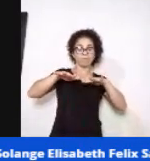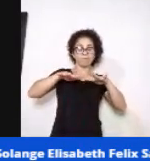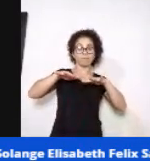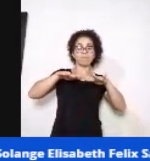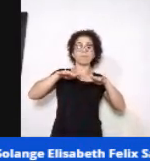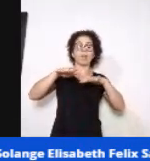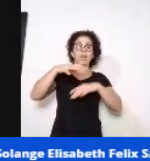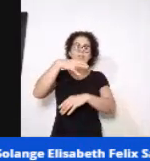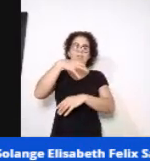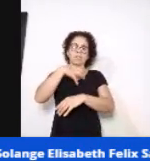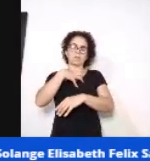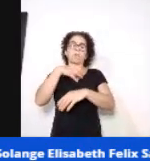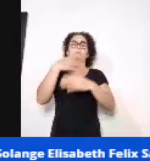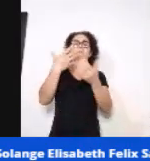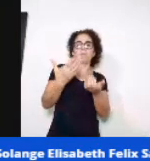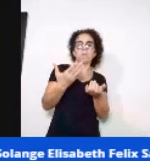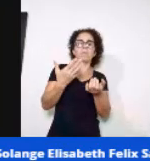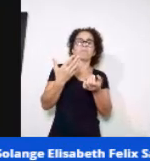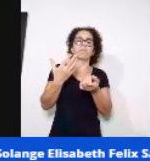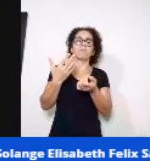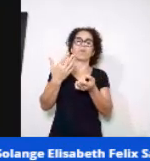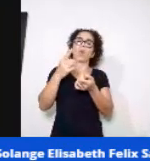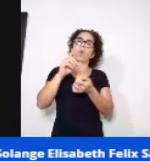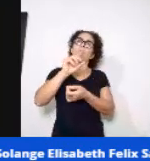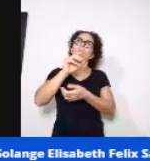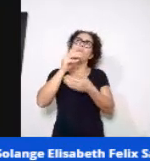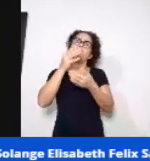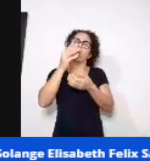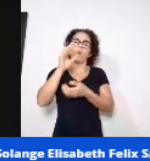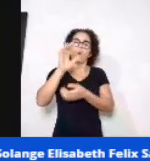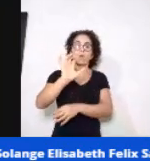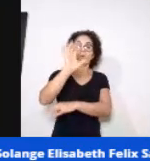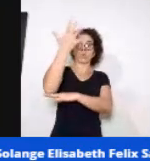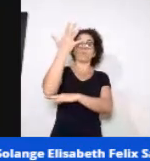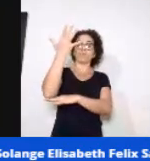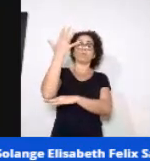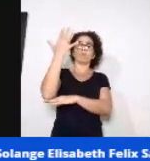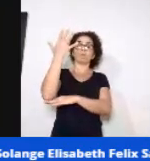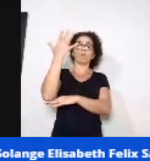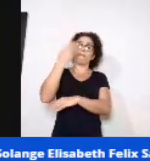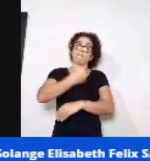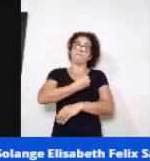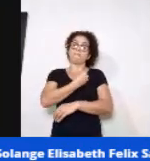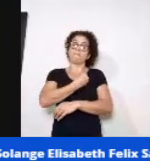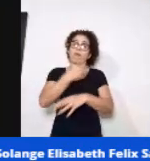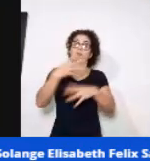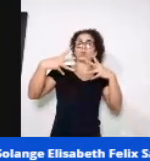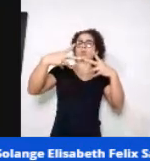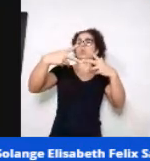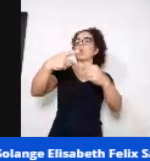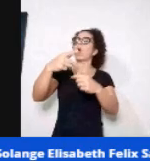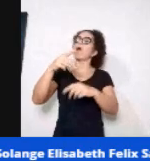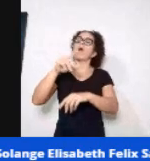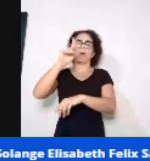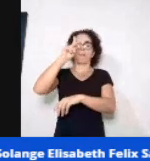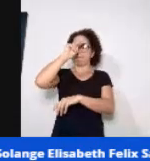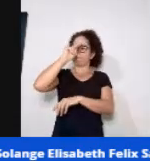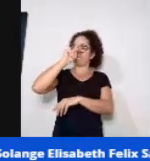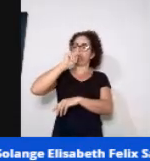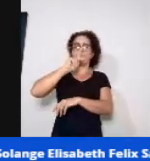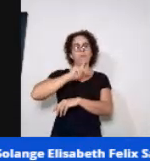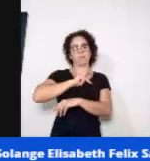sentimento ou de alguma coisa que aconteceu. E vivenciar todas elas é algo muito pessoal. Como eu falei, cada um